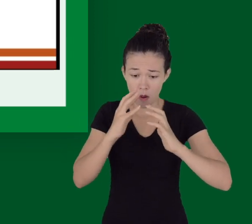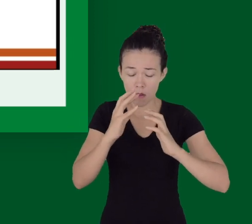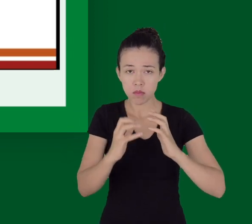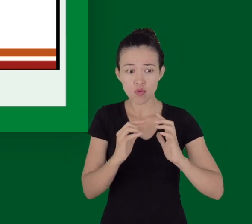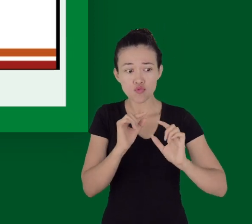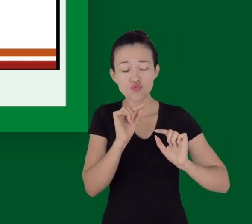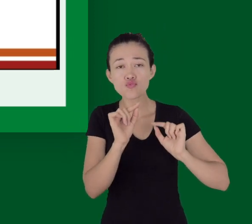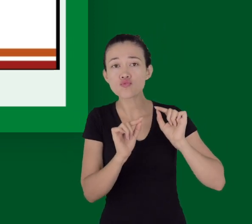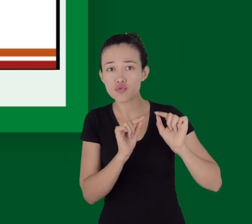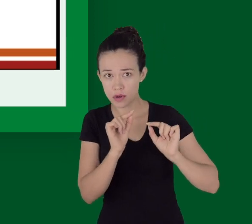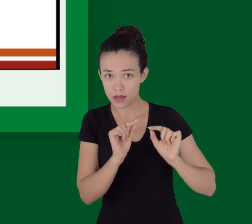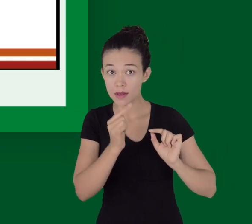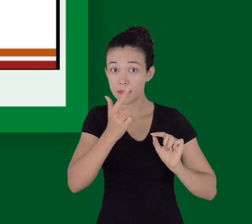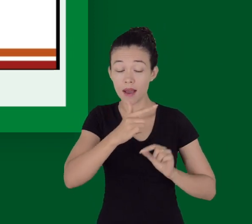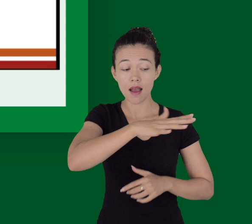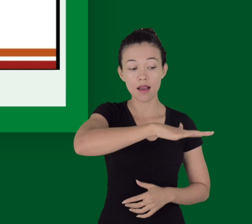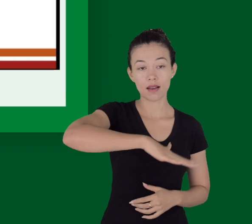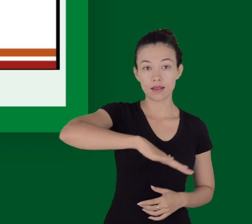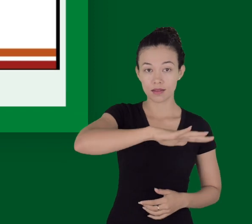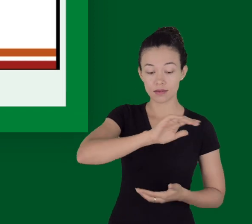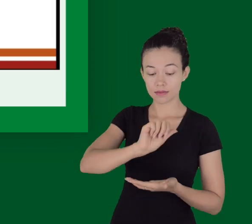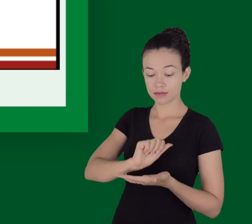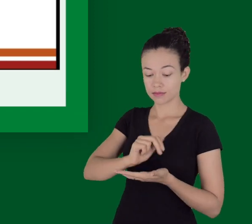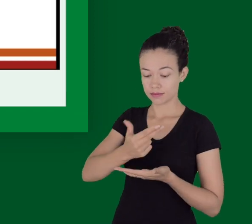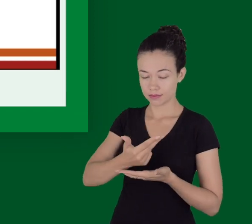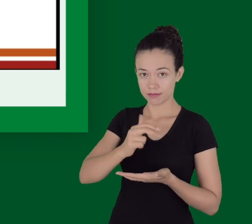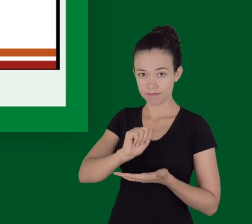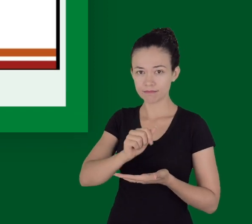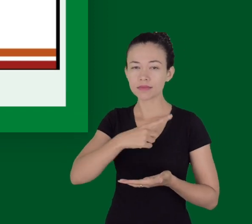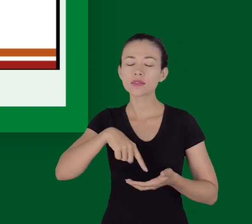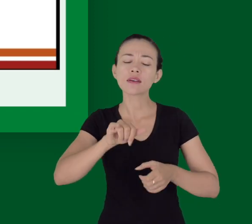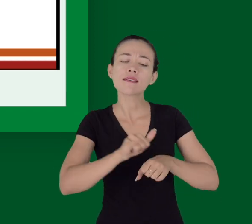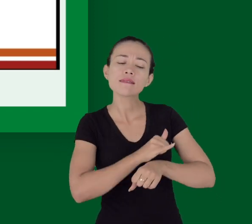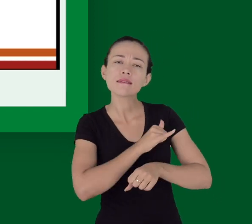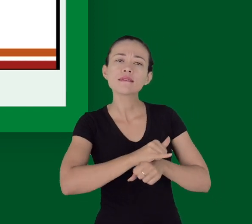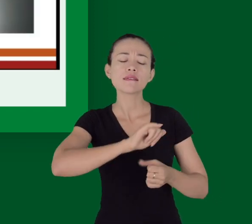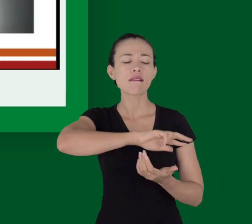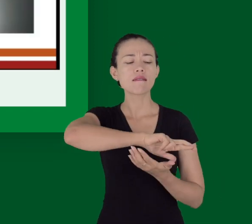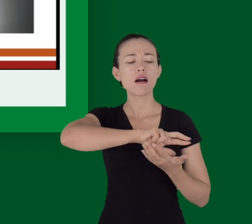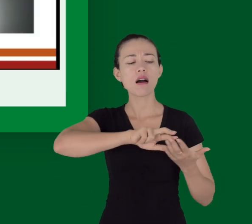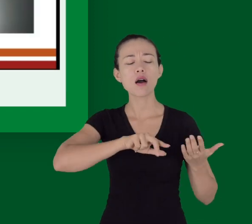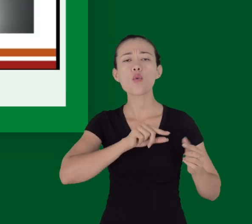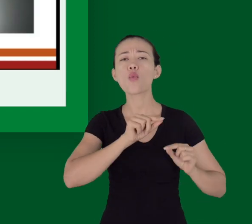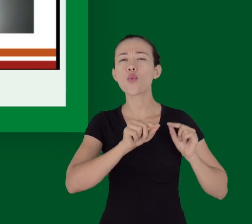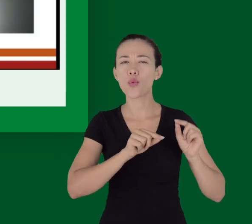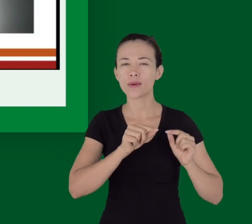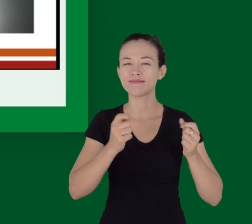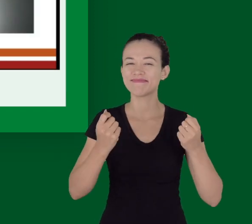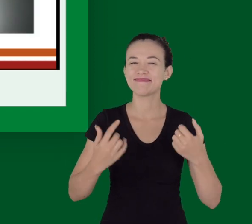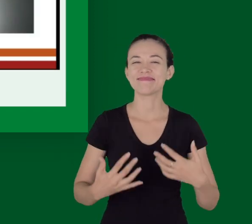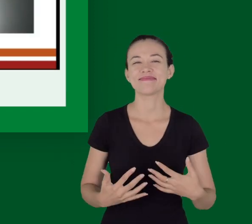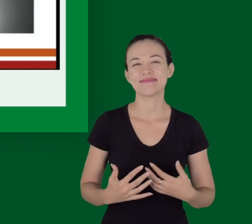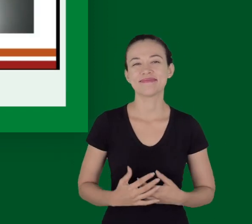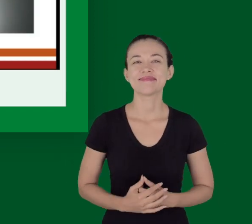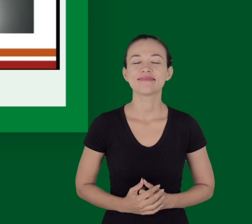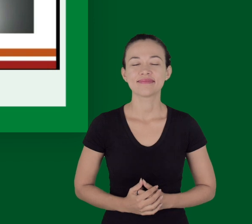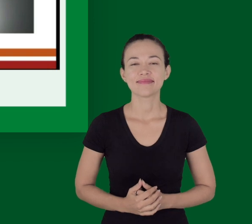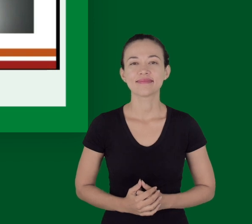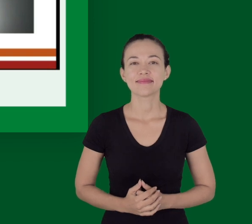de TCE e o que fazemos dentro da perspectiva de suporte básico de vida, da abordagem de suporte básico de vida.